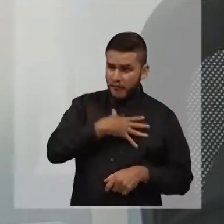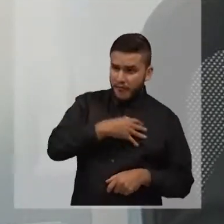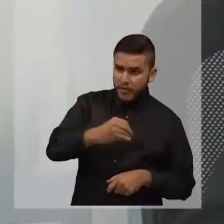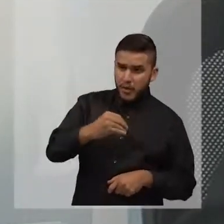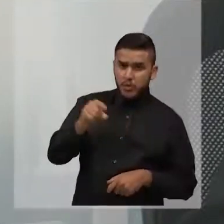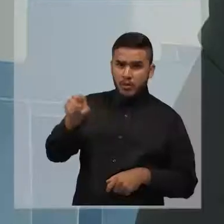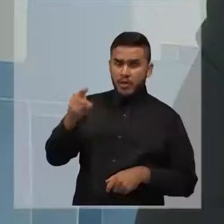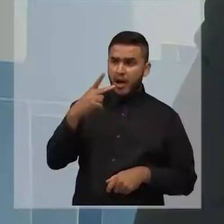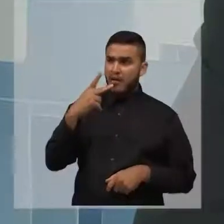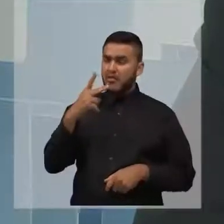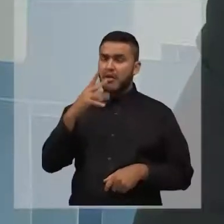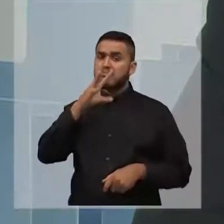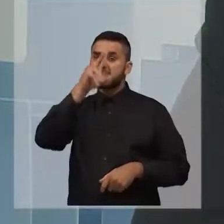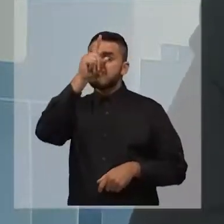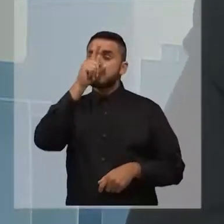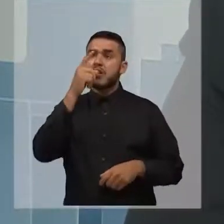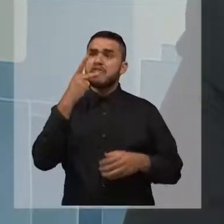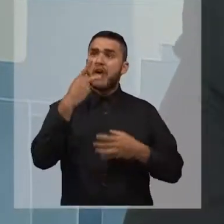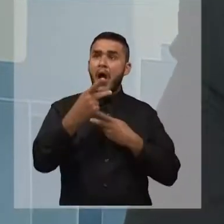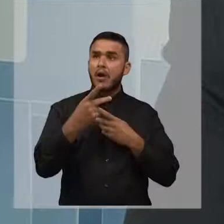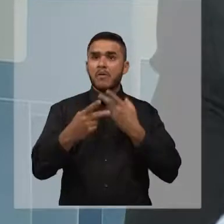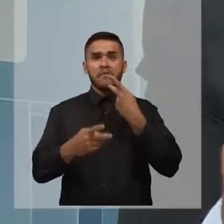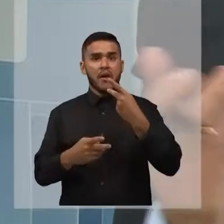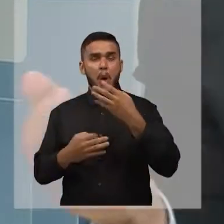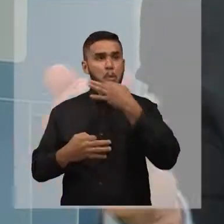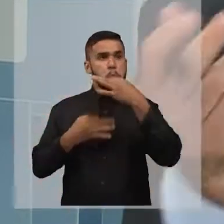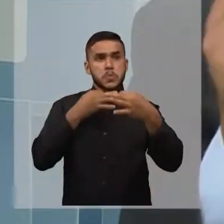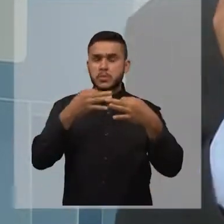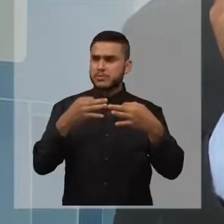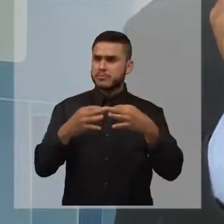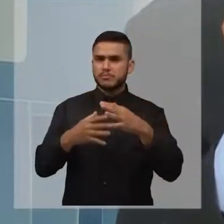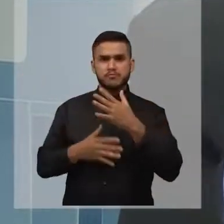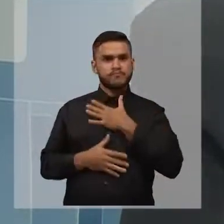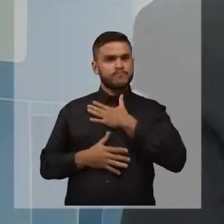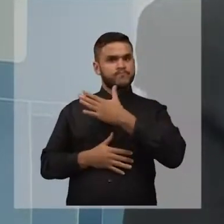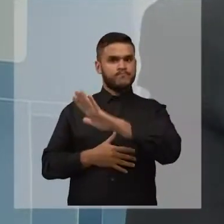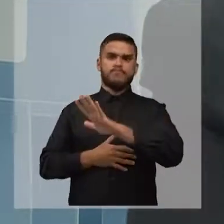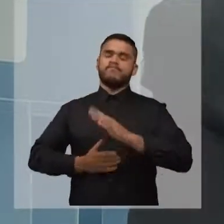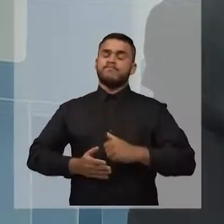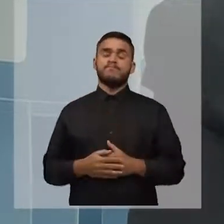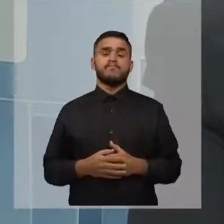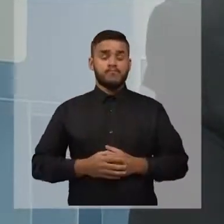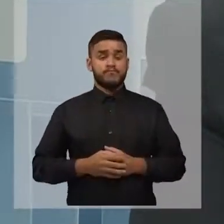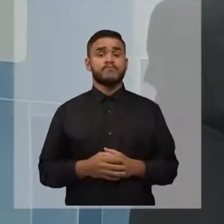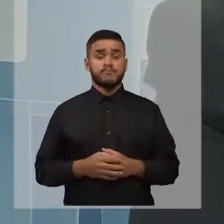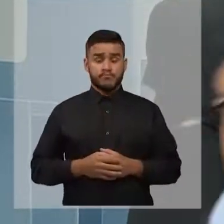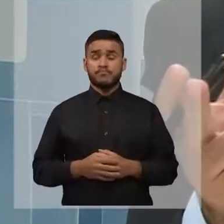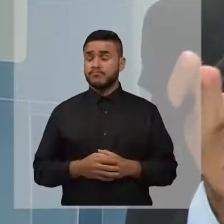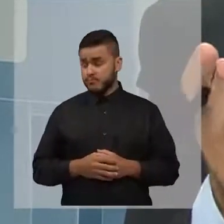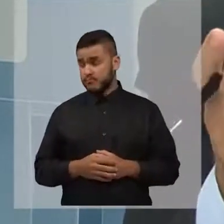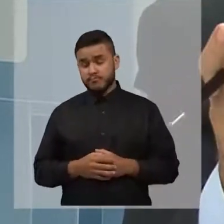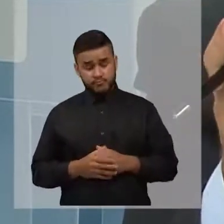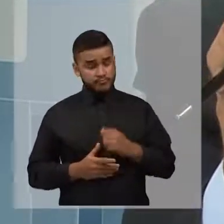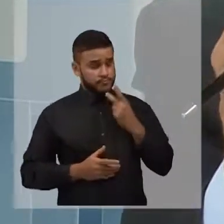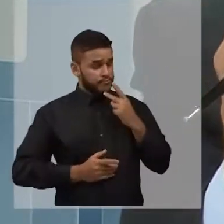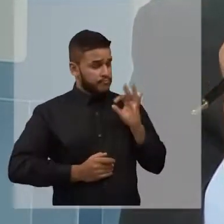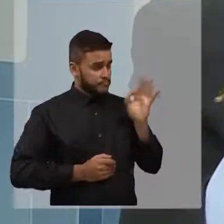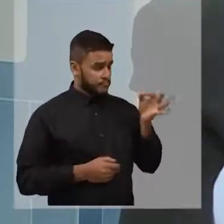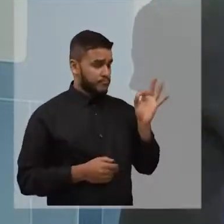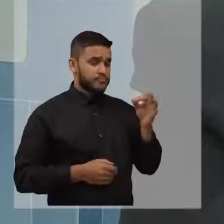da administração pública. Luiz está falando uma coisa que é interessante. A gente já tem um problema do... Porque é aquela história da pele e da vidraça,